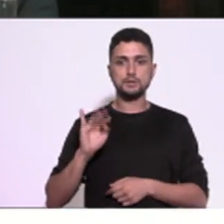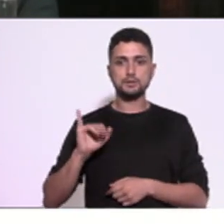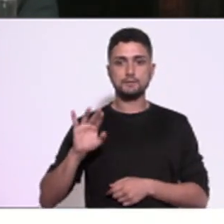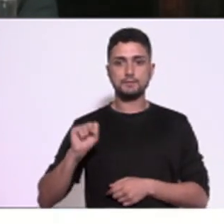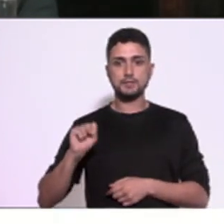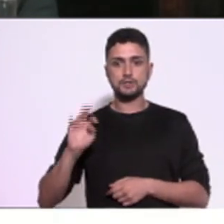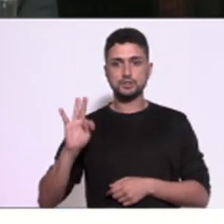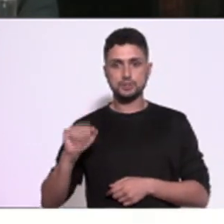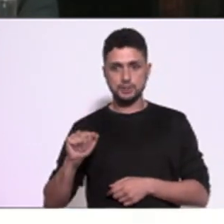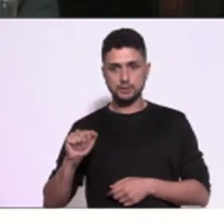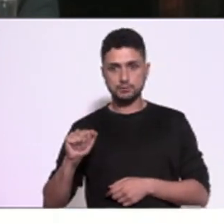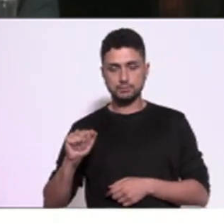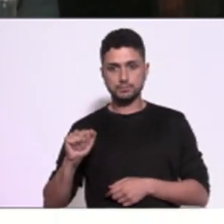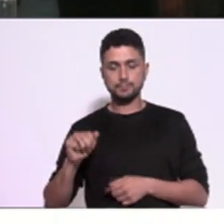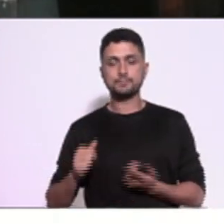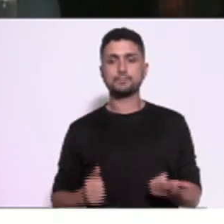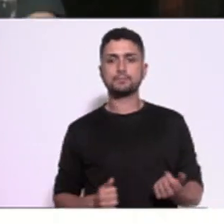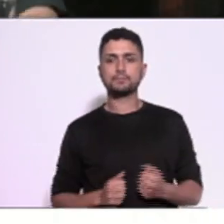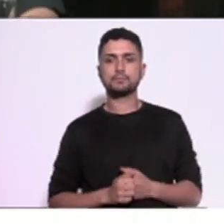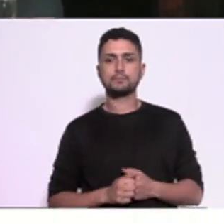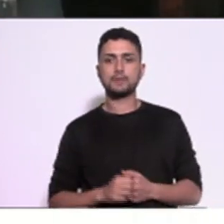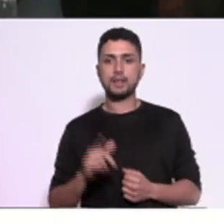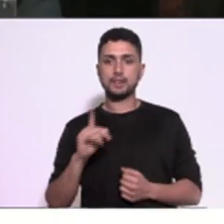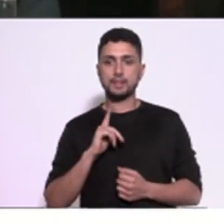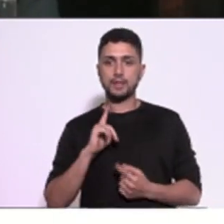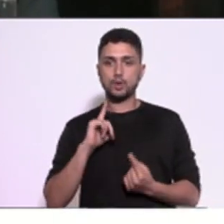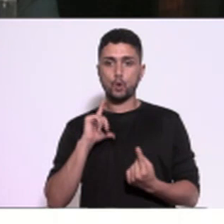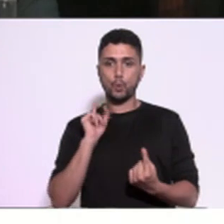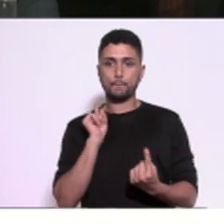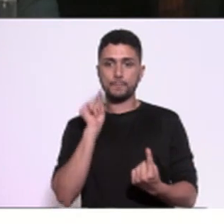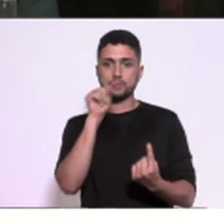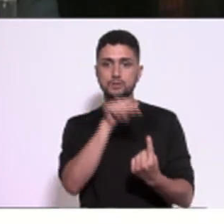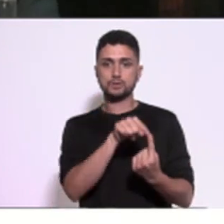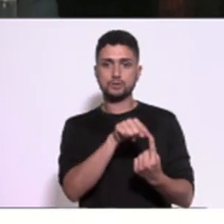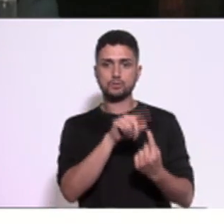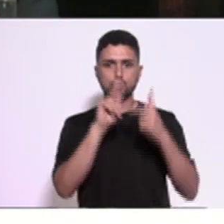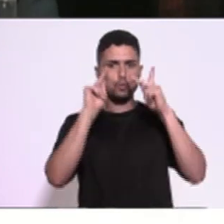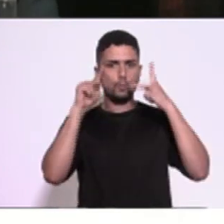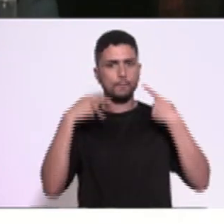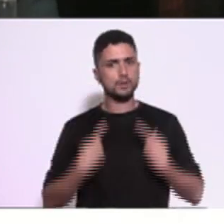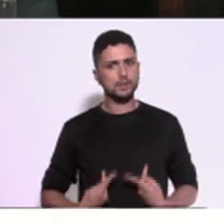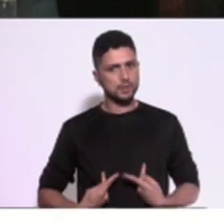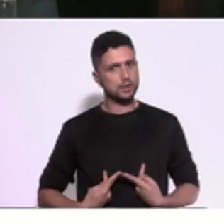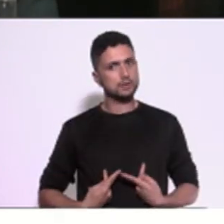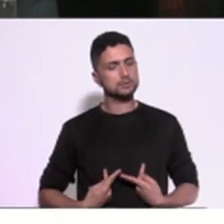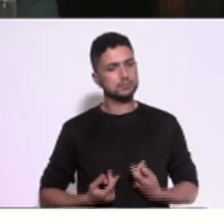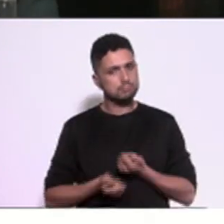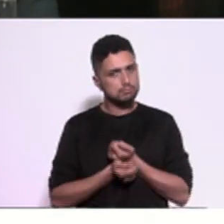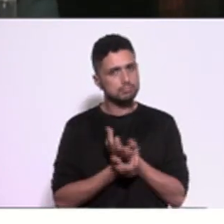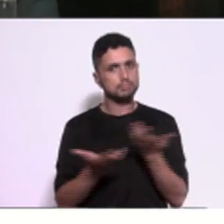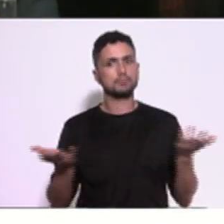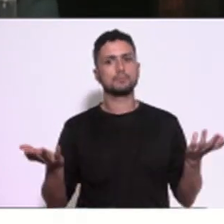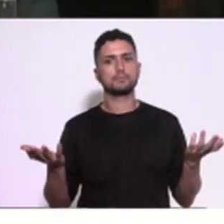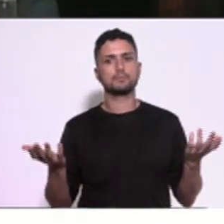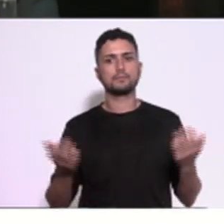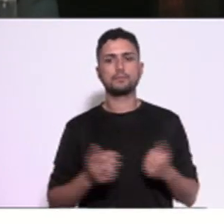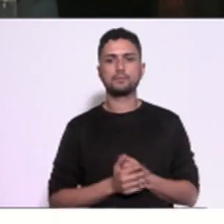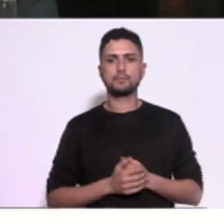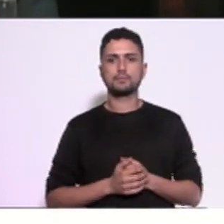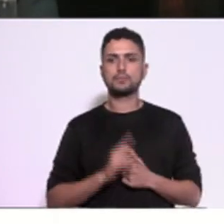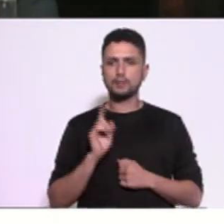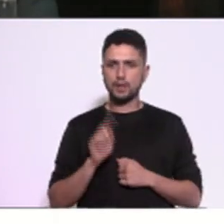tem como sua santa máxima a humanidade, porque é um